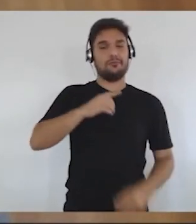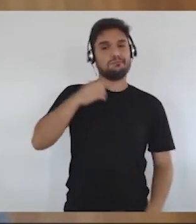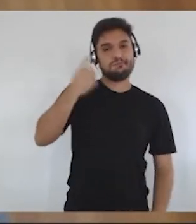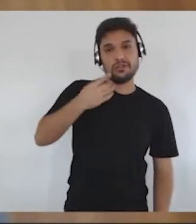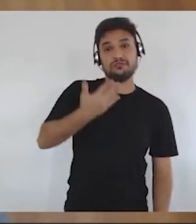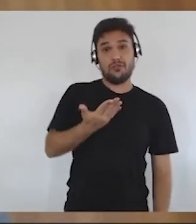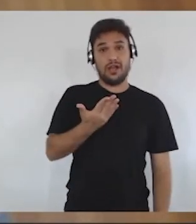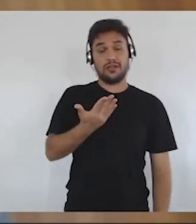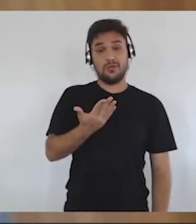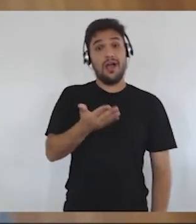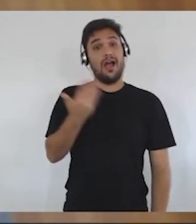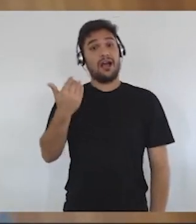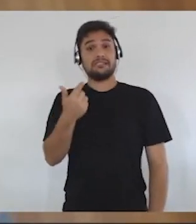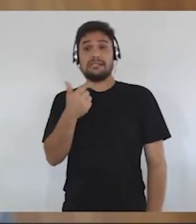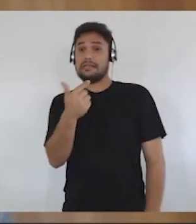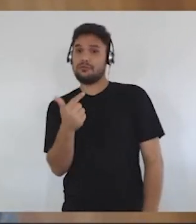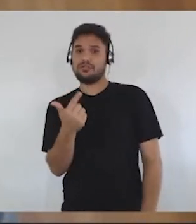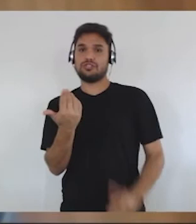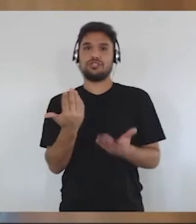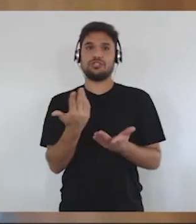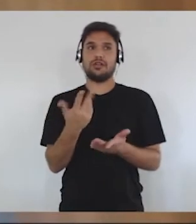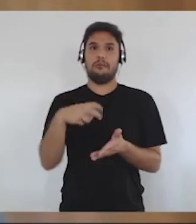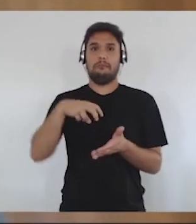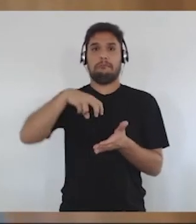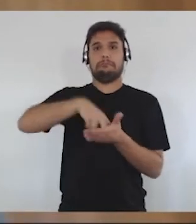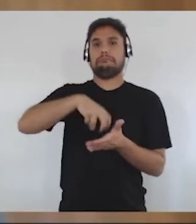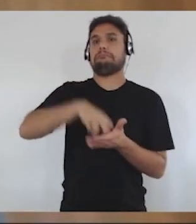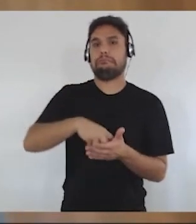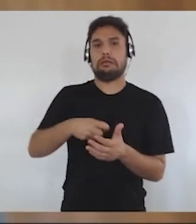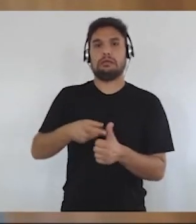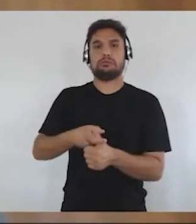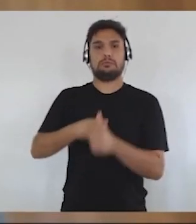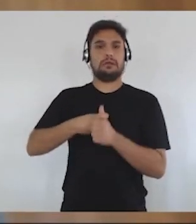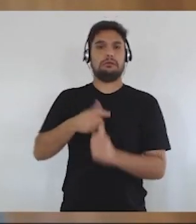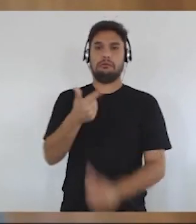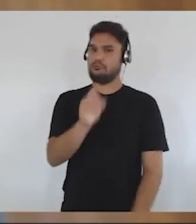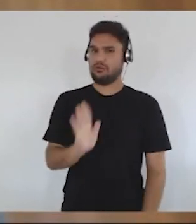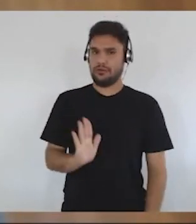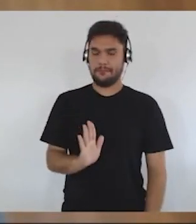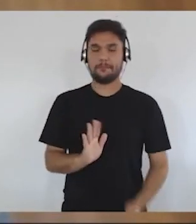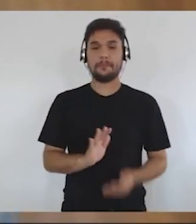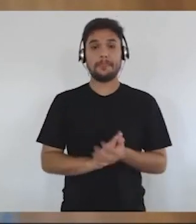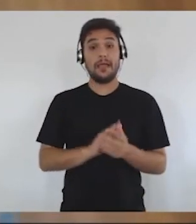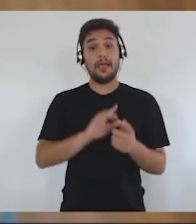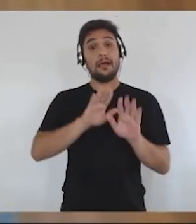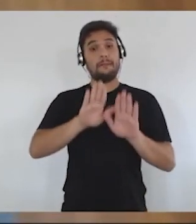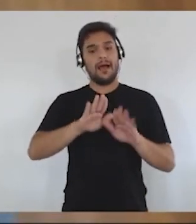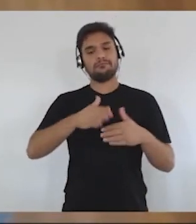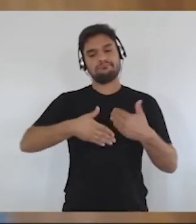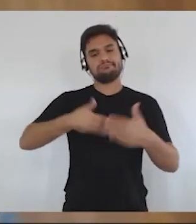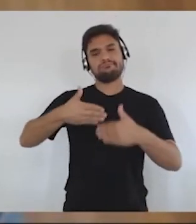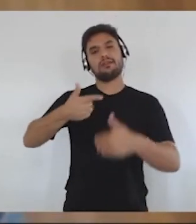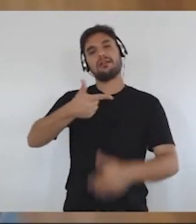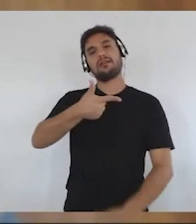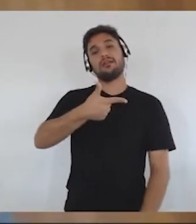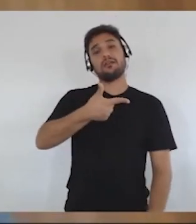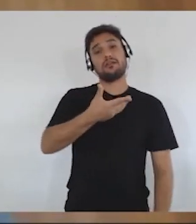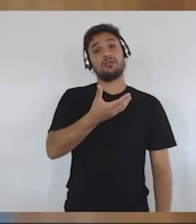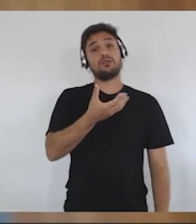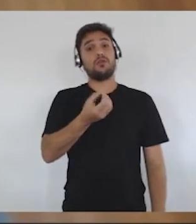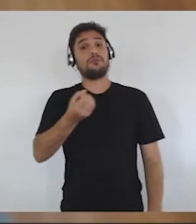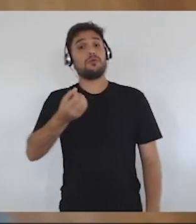sem, repito, haver uma previsão de uma sanção em razão desse descumprimento. Foi então que, em 2004, meu caro doutor